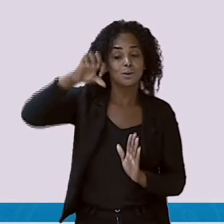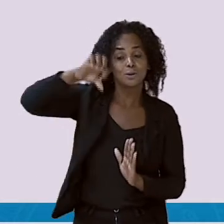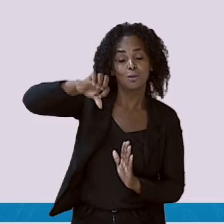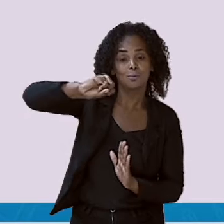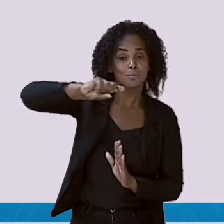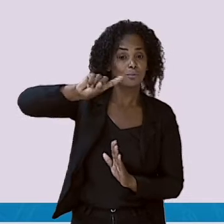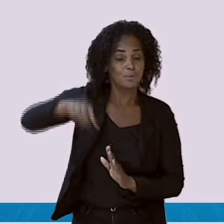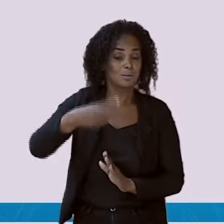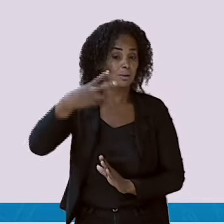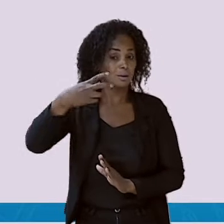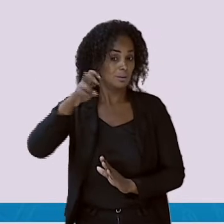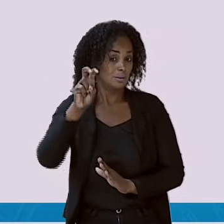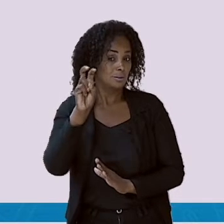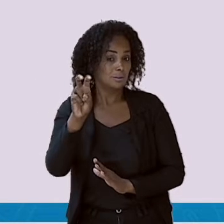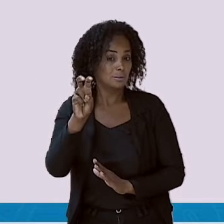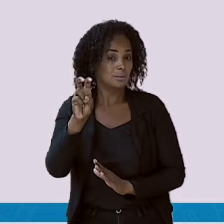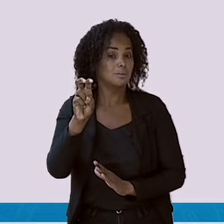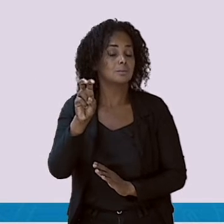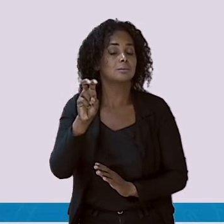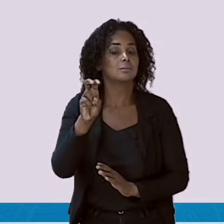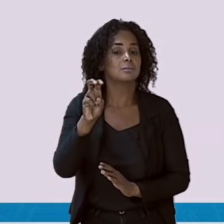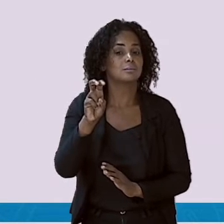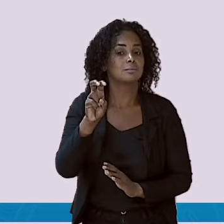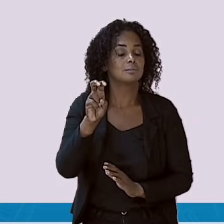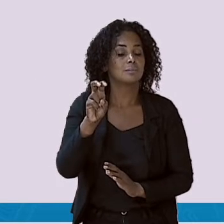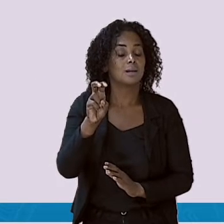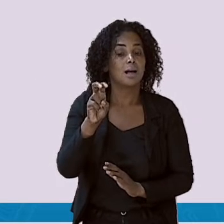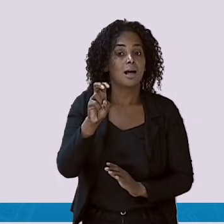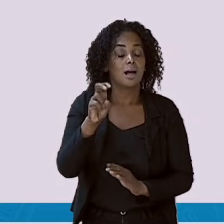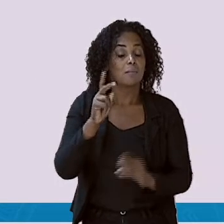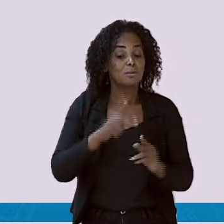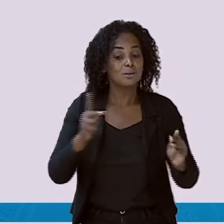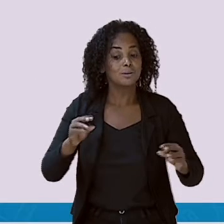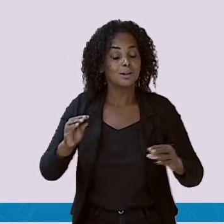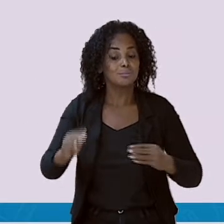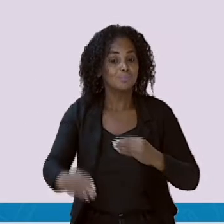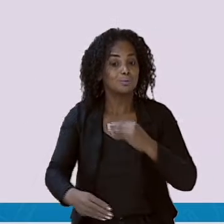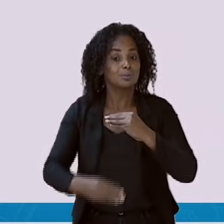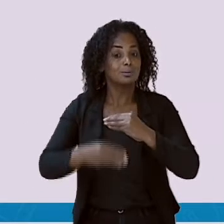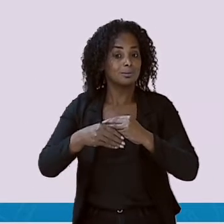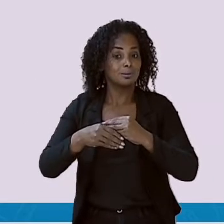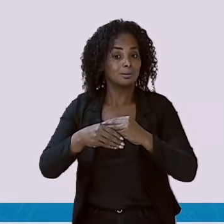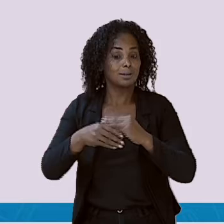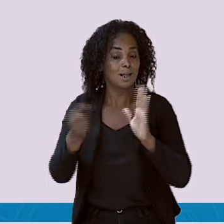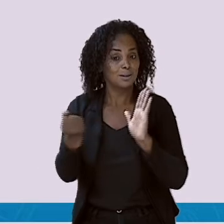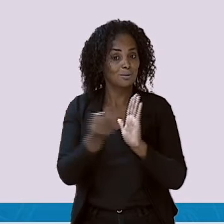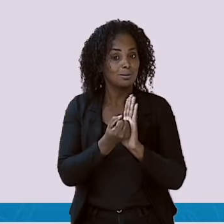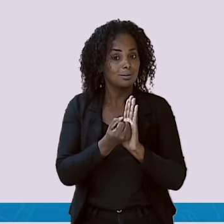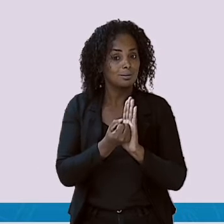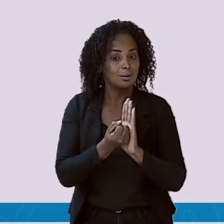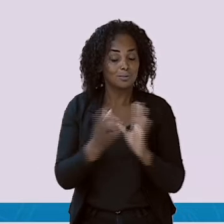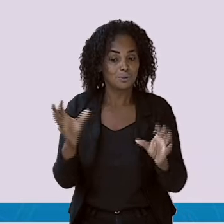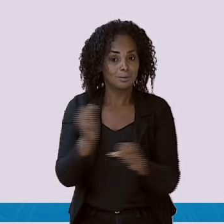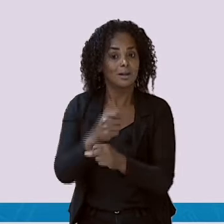sua nota, significa que você vai ficar com 10. Aí você pode comemorar, tá bom?